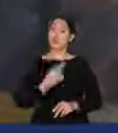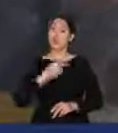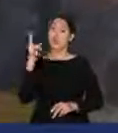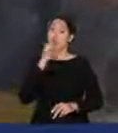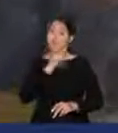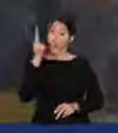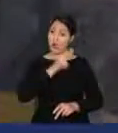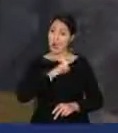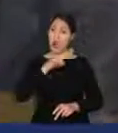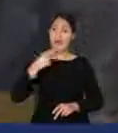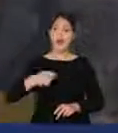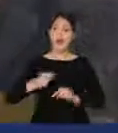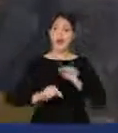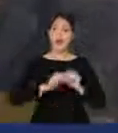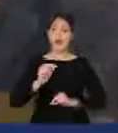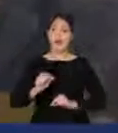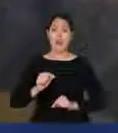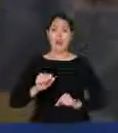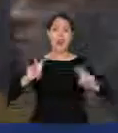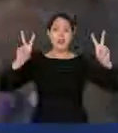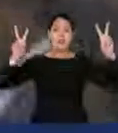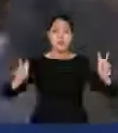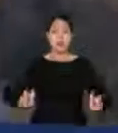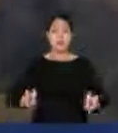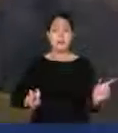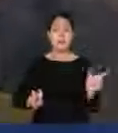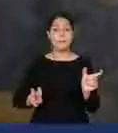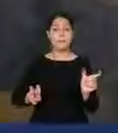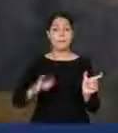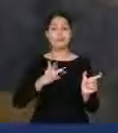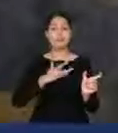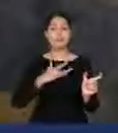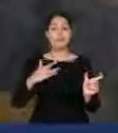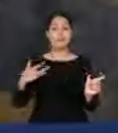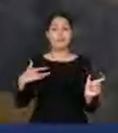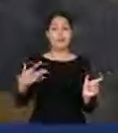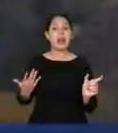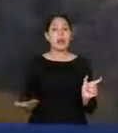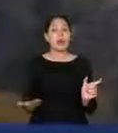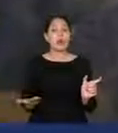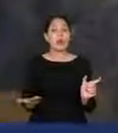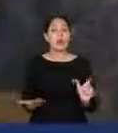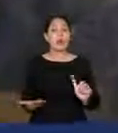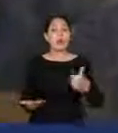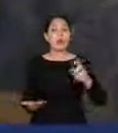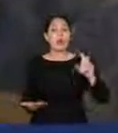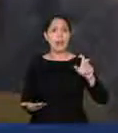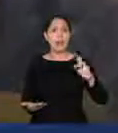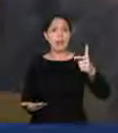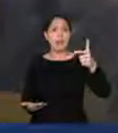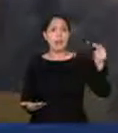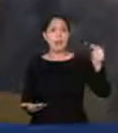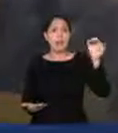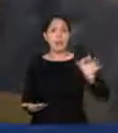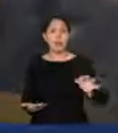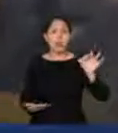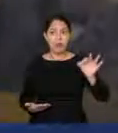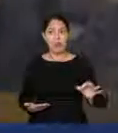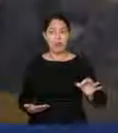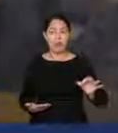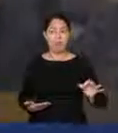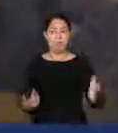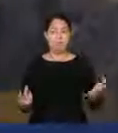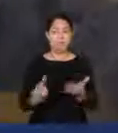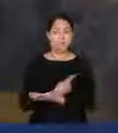urgentemente, é sobre o aumento dos planos de saúde, aumentos de 15, 20% que vem